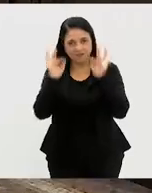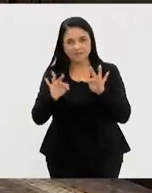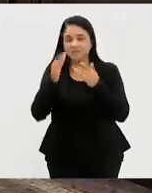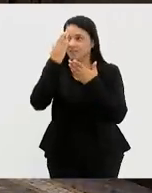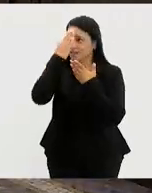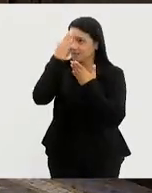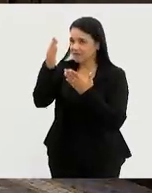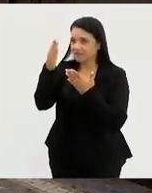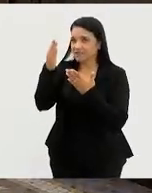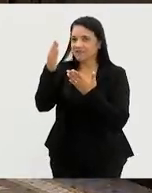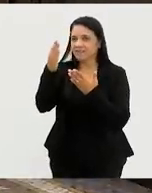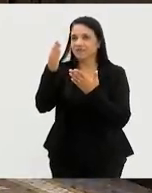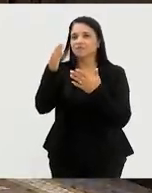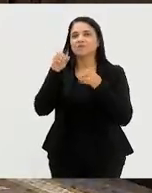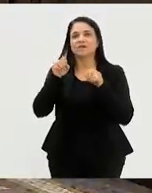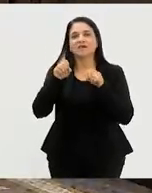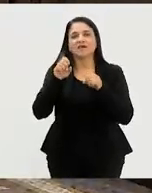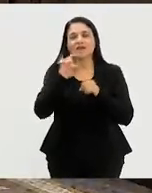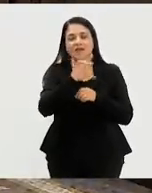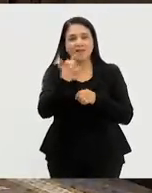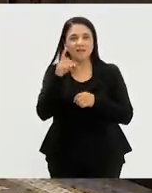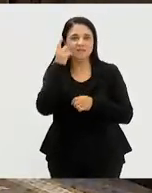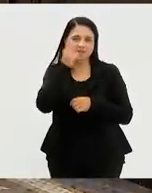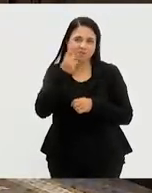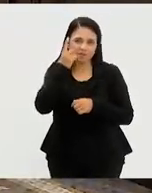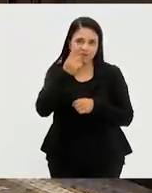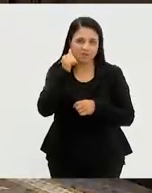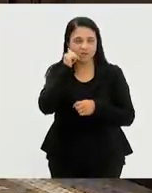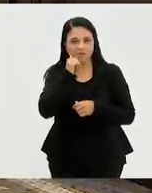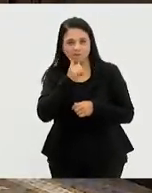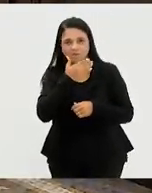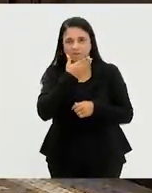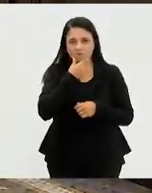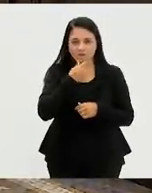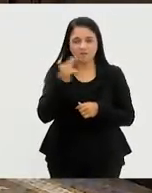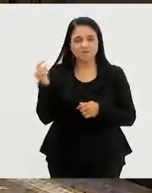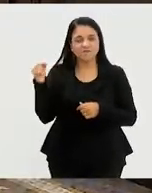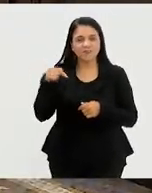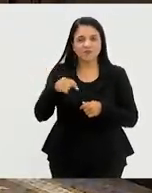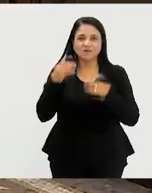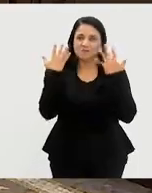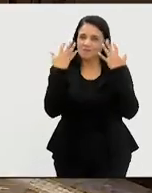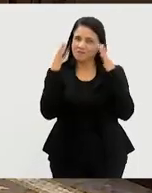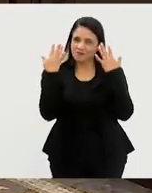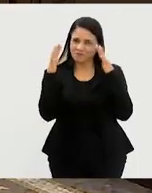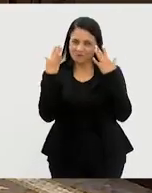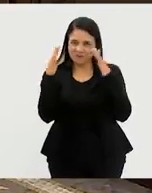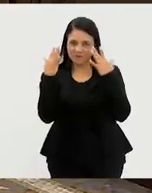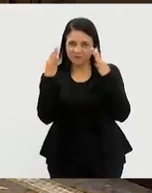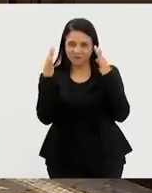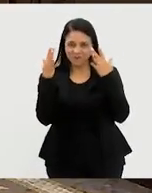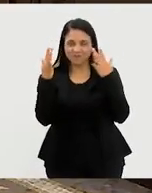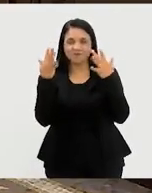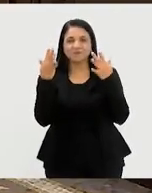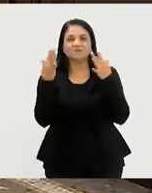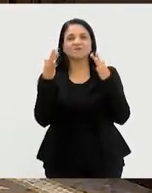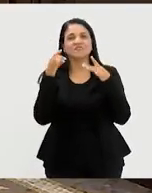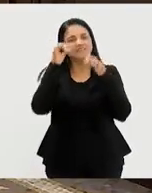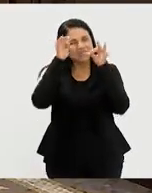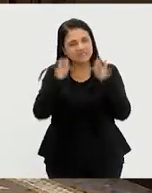a cada parlamentar cada deputada e deputado que vieram me parabenizar eu tenho certeza que essa é uma